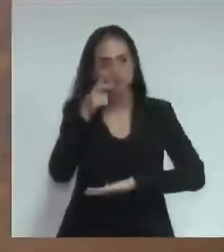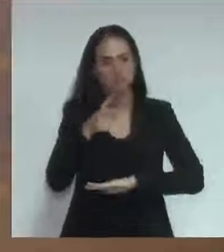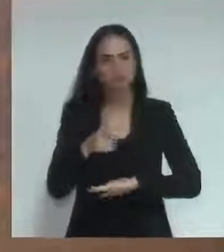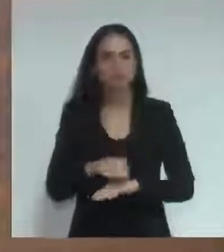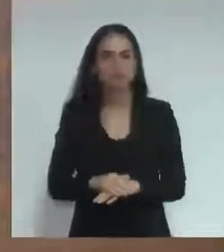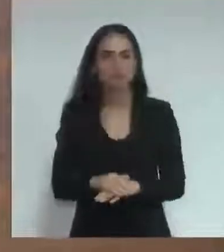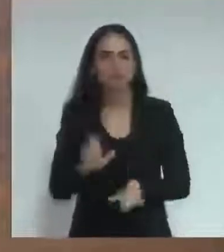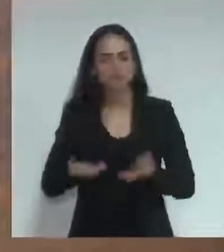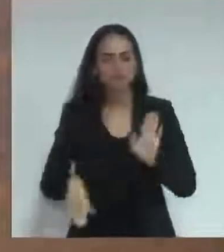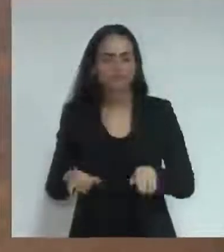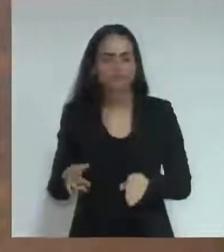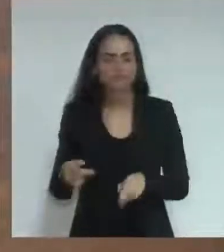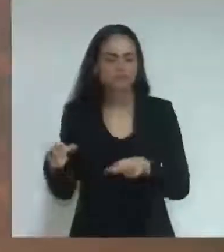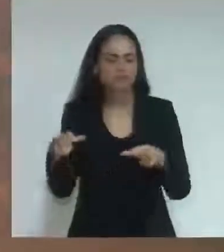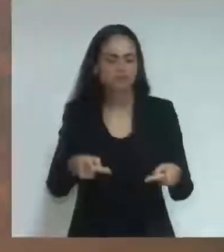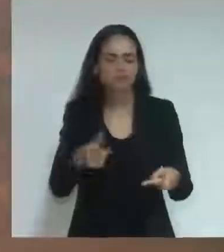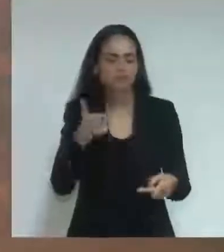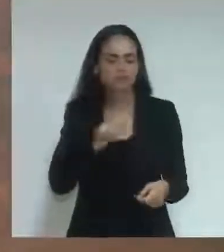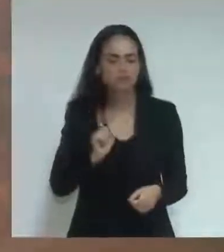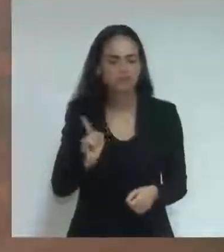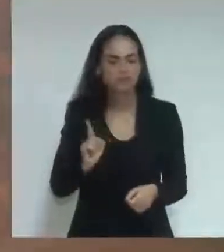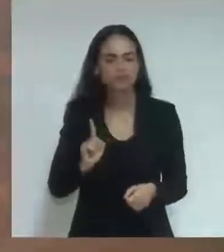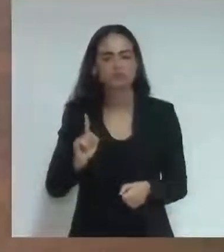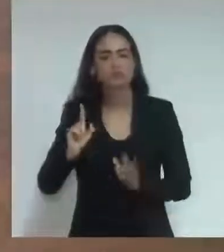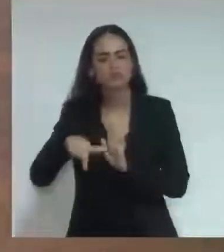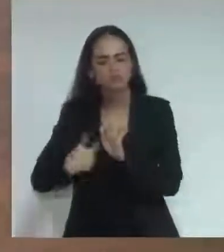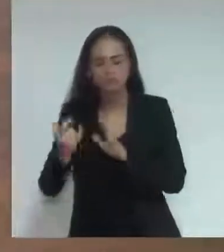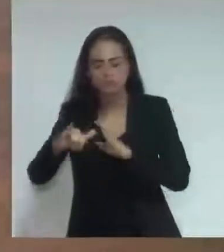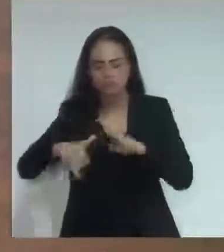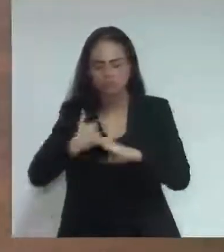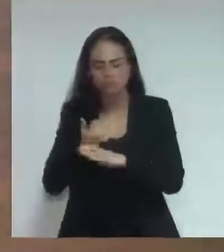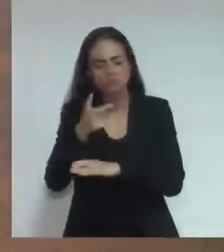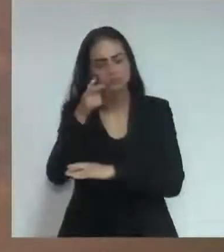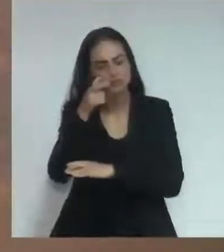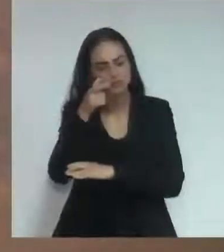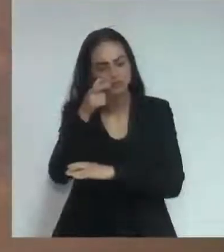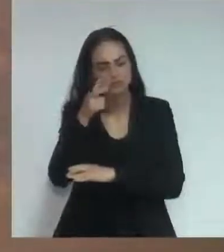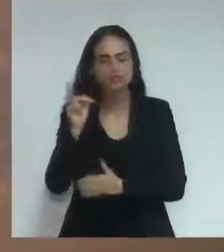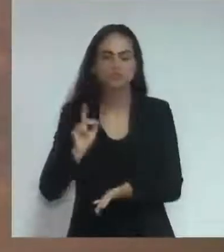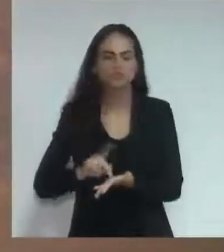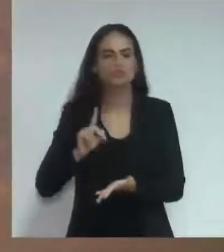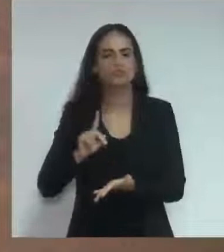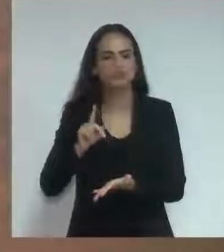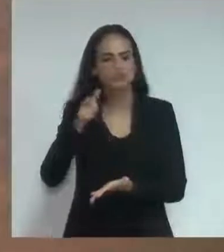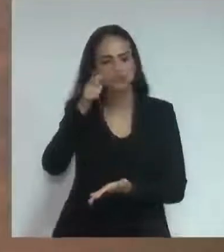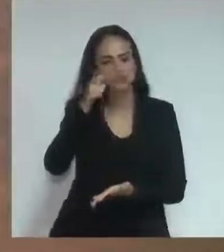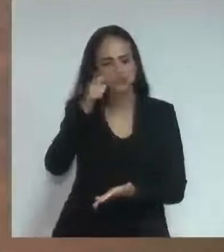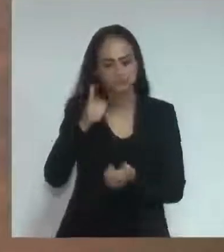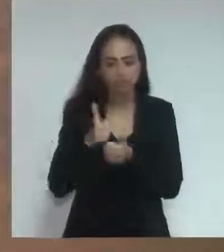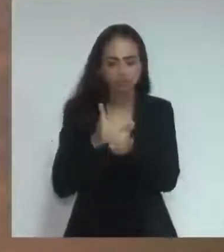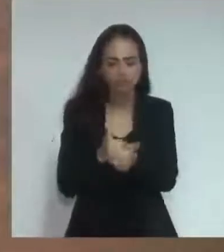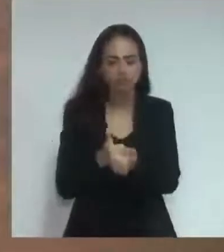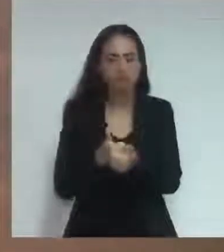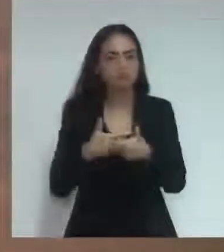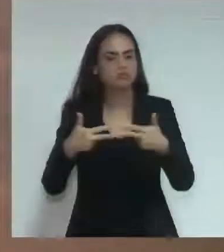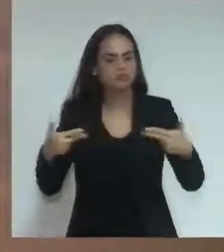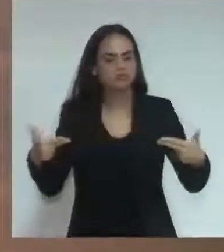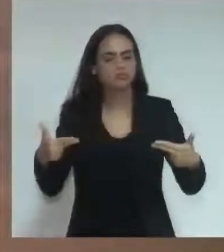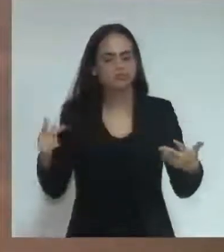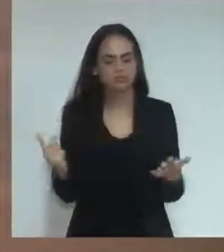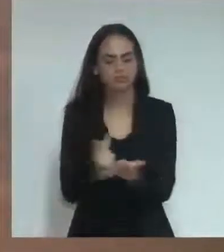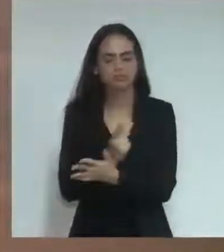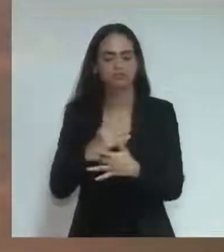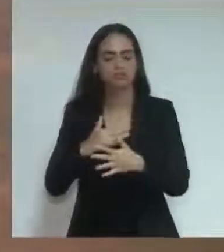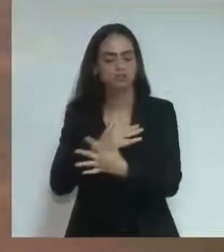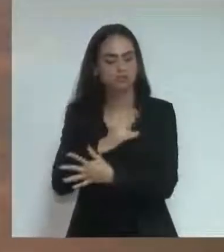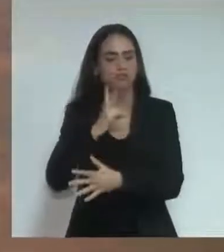ouço os áudios, vejo se está no YouTube, para acompanhar, afinal de contas, o que está acontecendo na nossa cidade, especialmente um tema tão